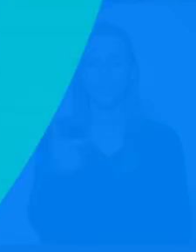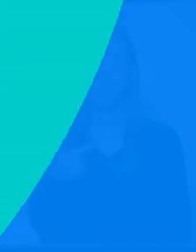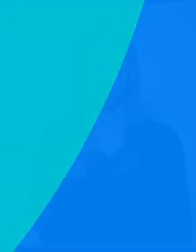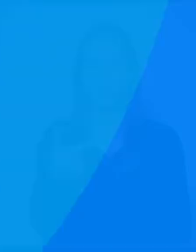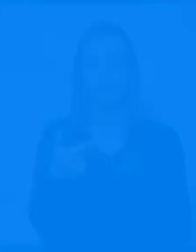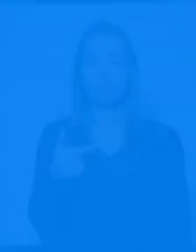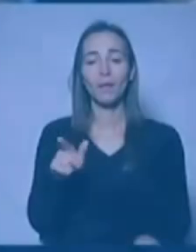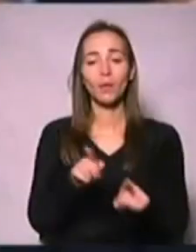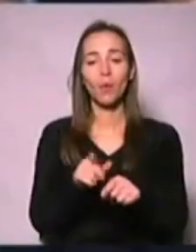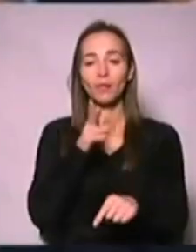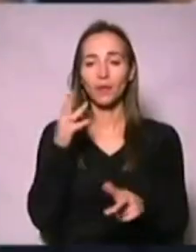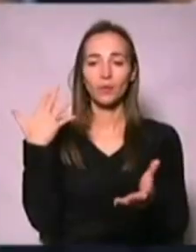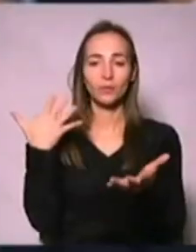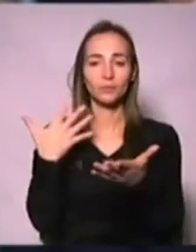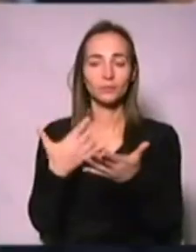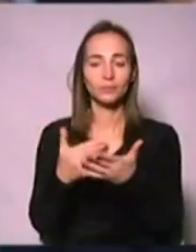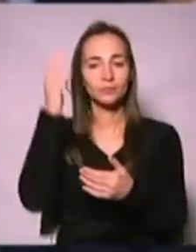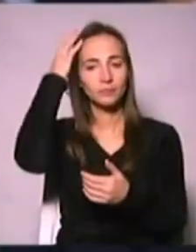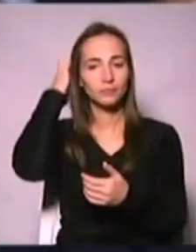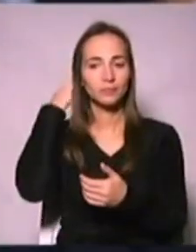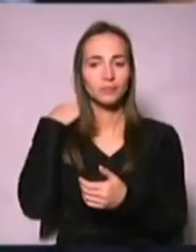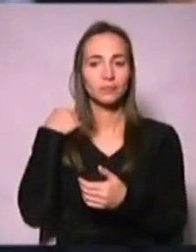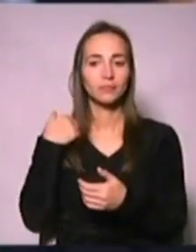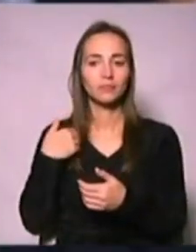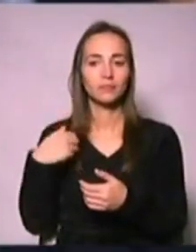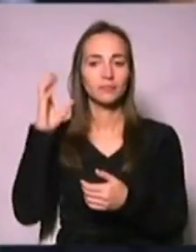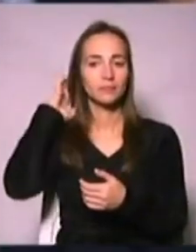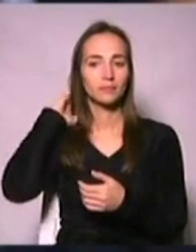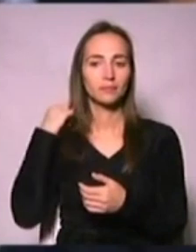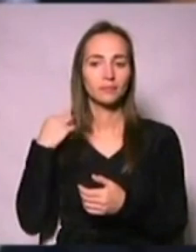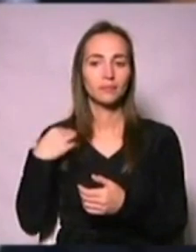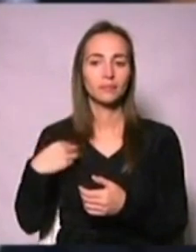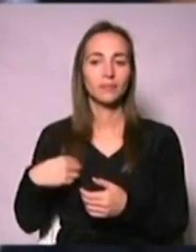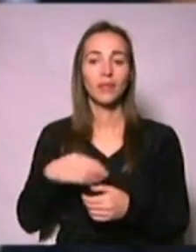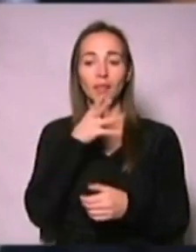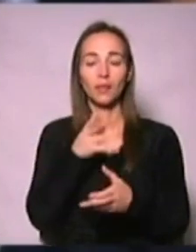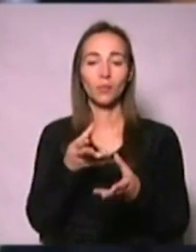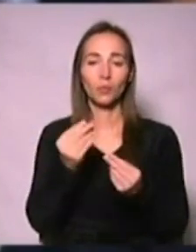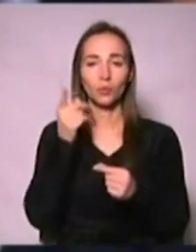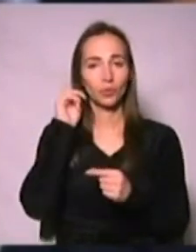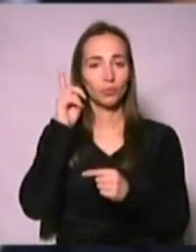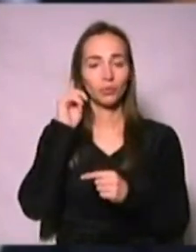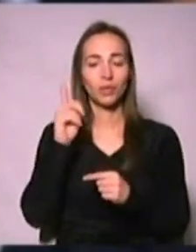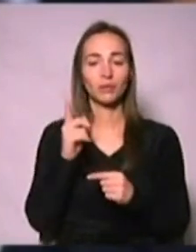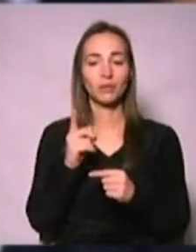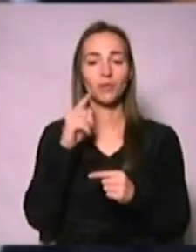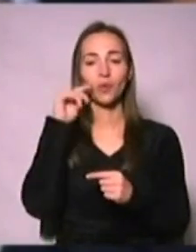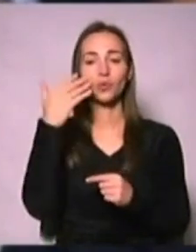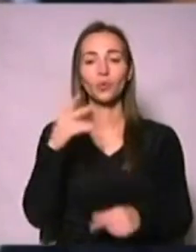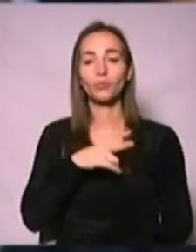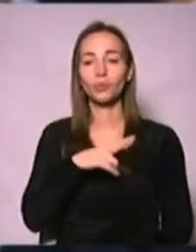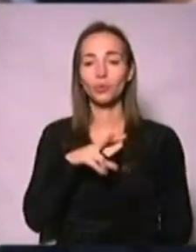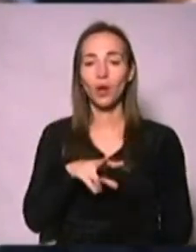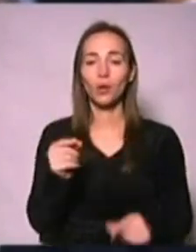e como Tenho vindo a dizer em carro como muito relevante Se Não mesmo como decisivo para o futuro de Portugal o